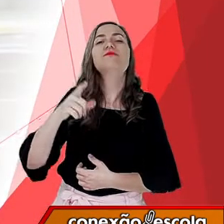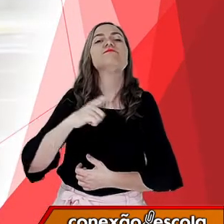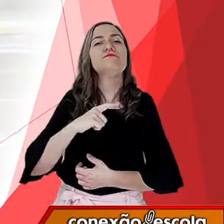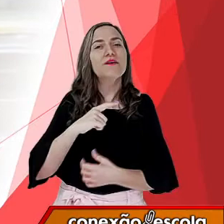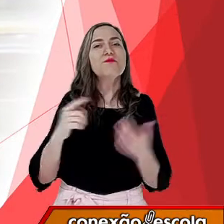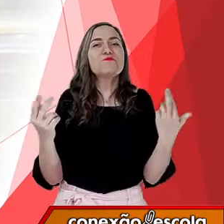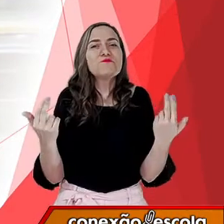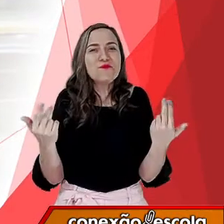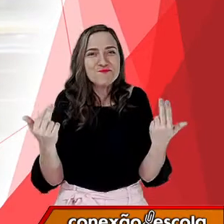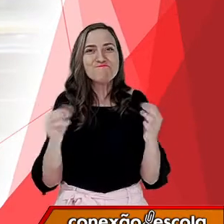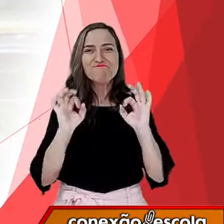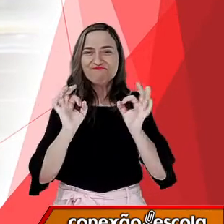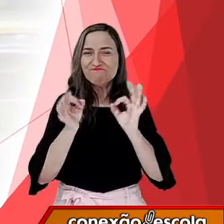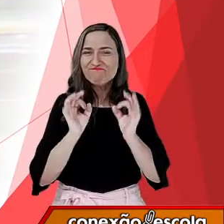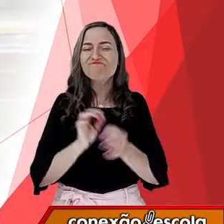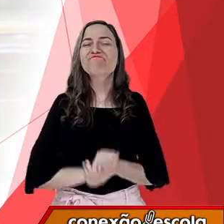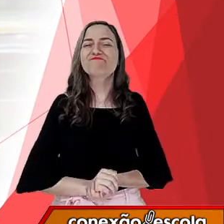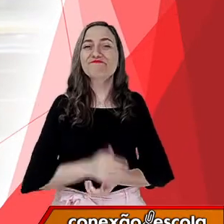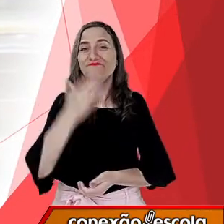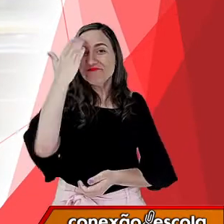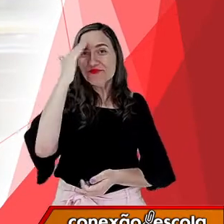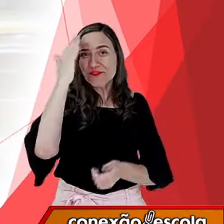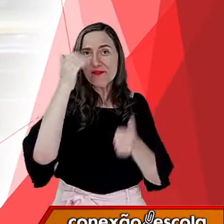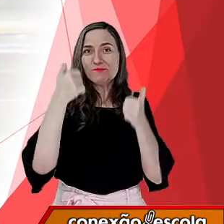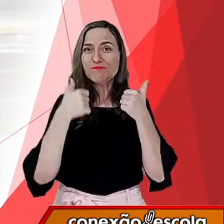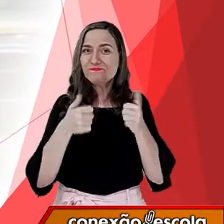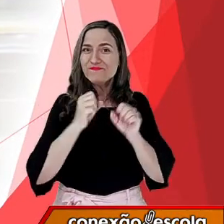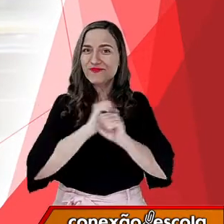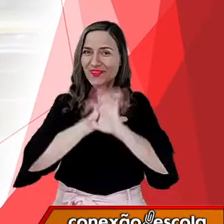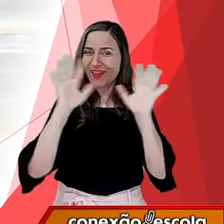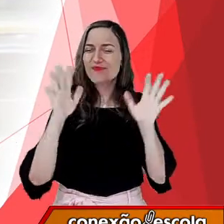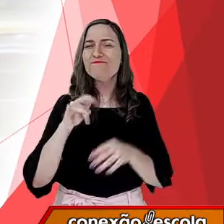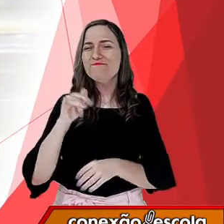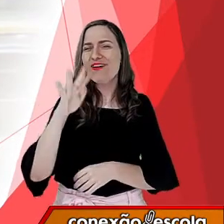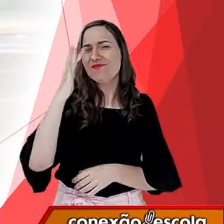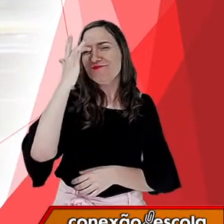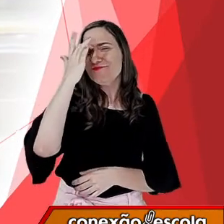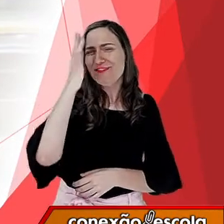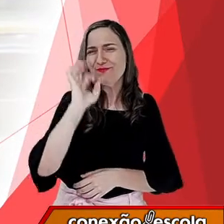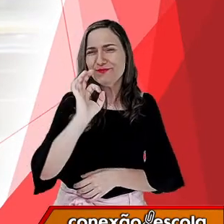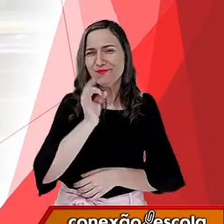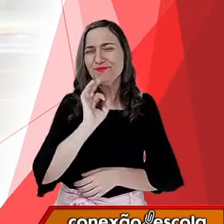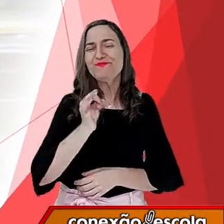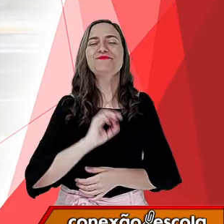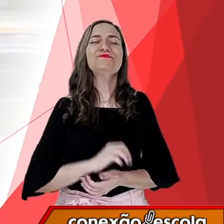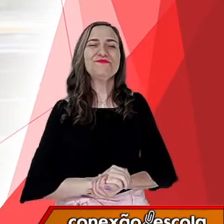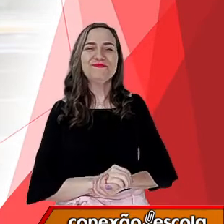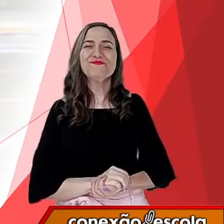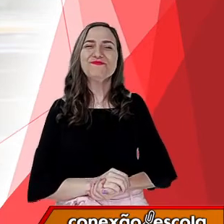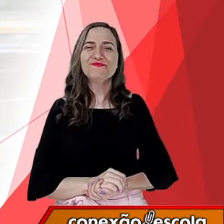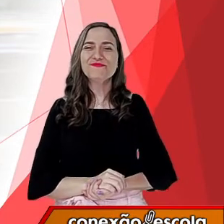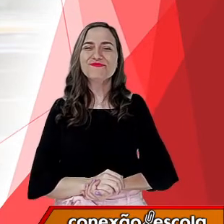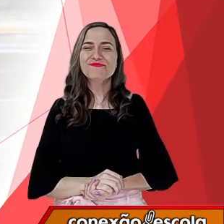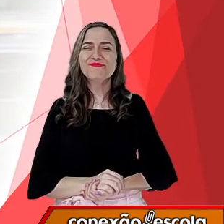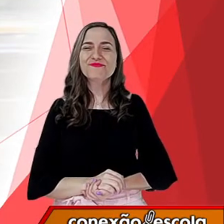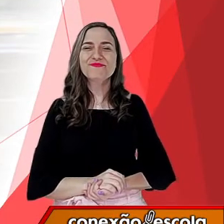é? Entenderam? Assim ficou mais fácil de compreender, não é verdade?